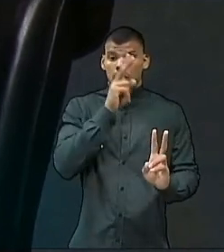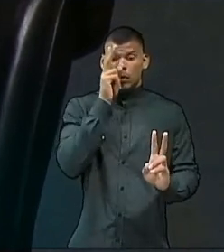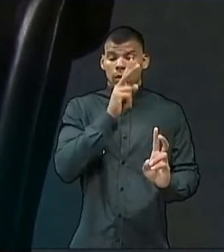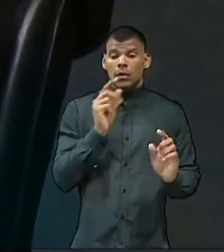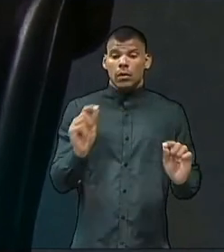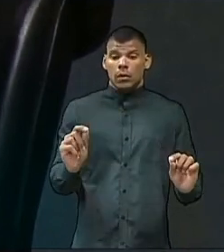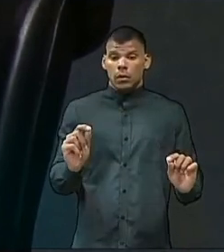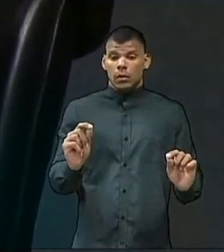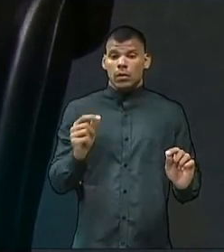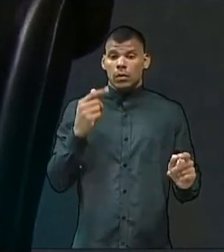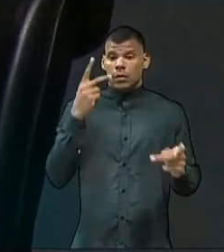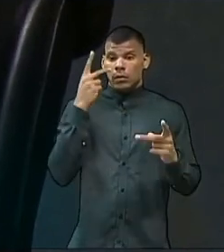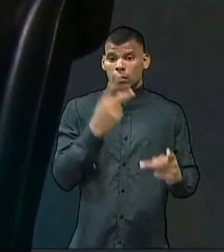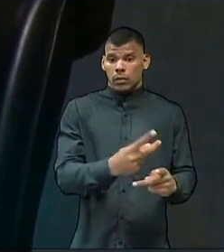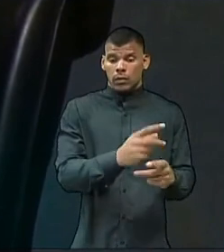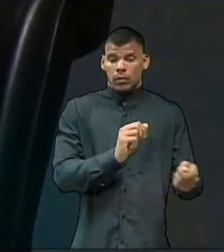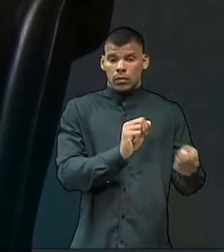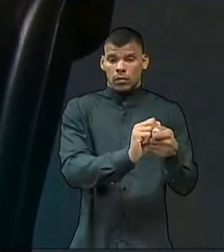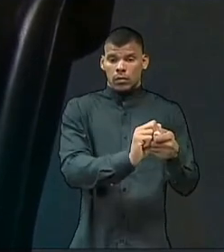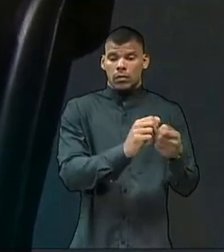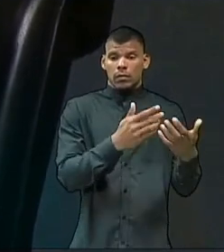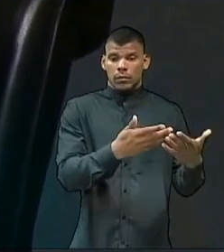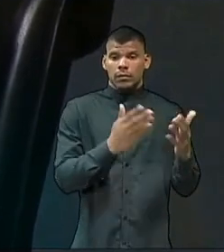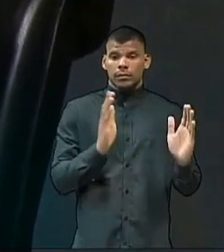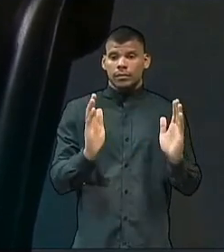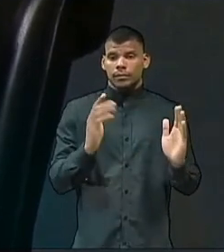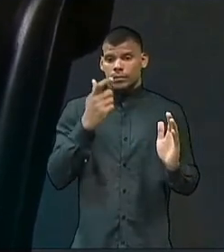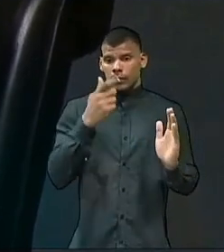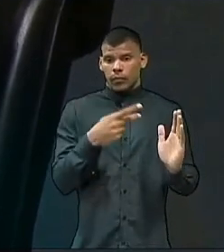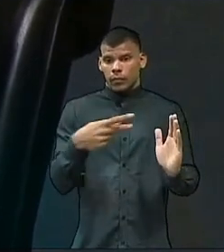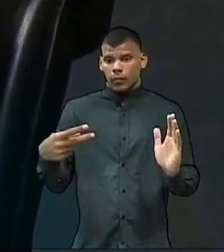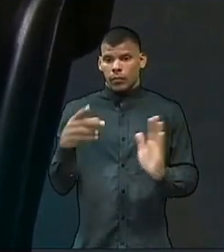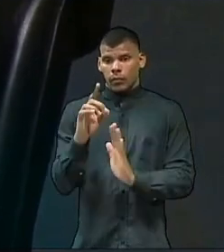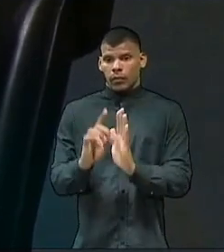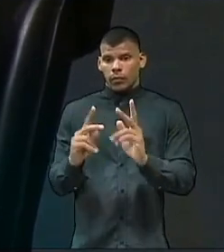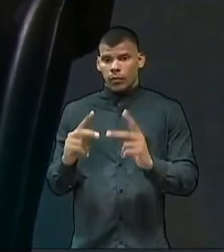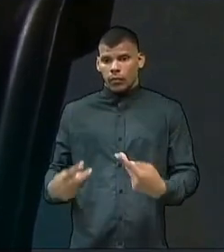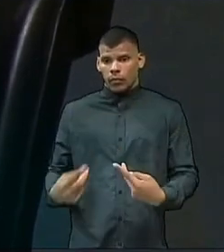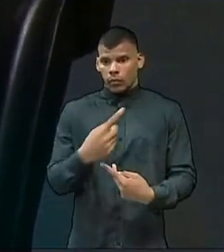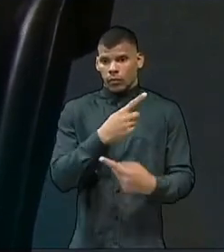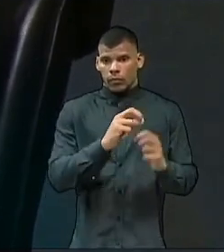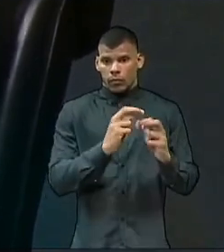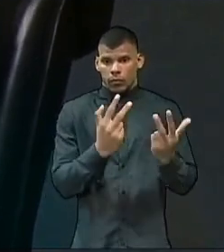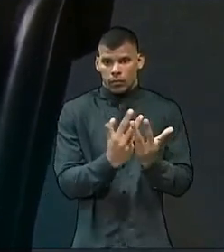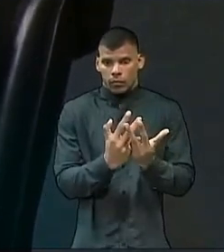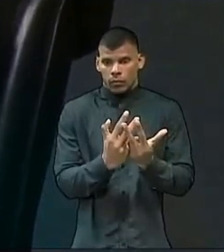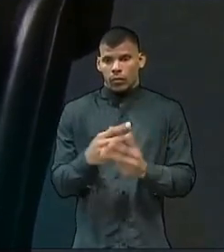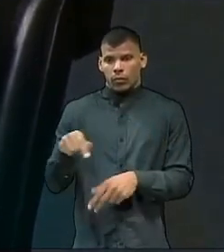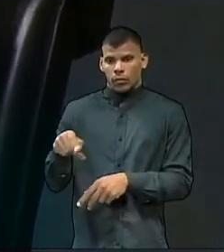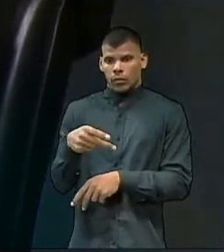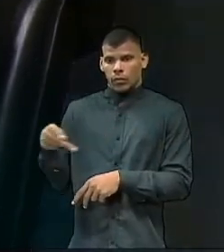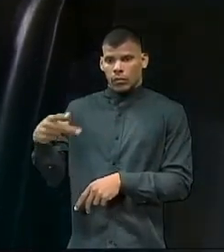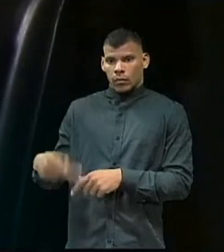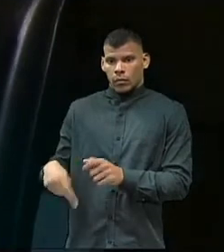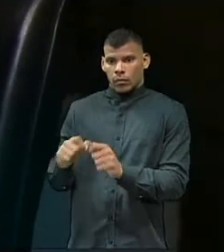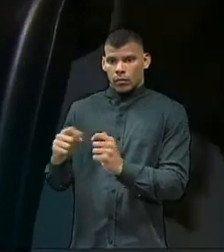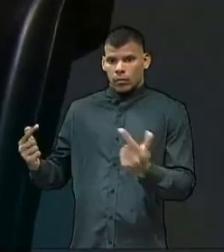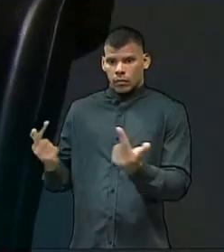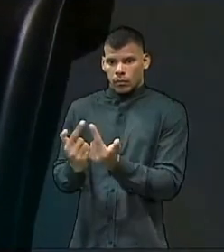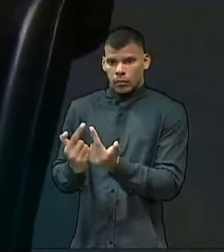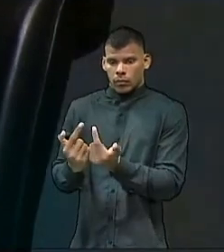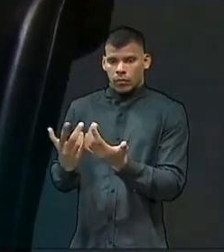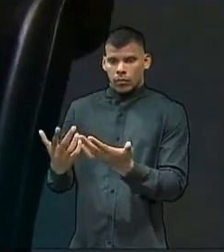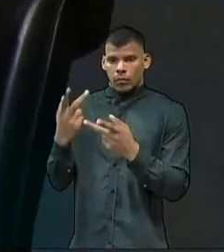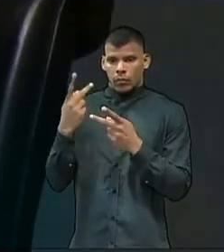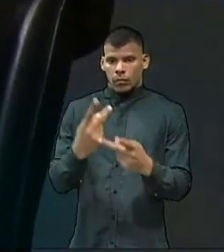chegamos a fazer uma visita conjunta, na época, eu como presidenta da Comissão de Direitos Humanos da Câmara e você presidindo a comissão aqui da Assembleia,